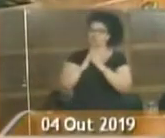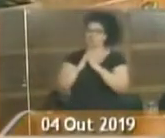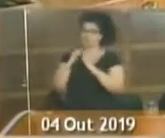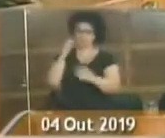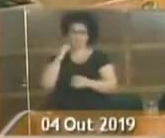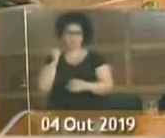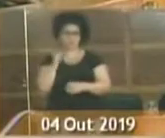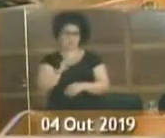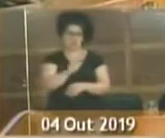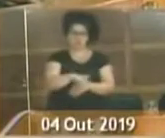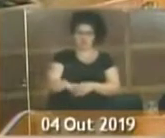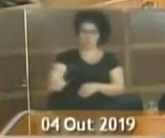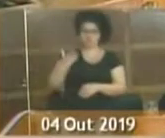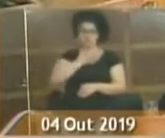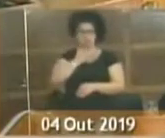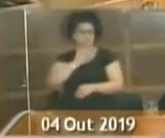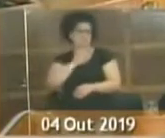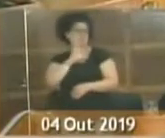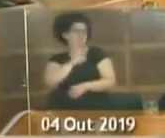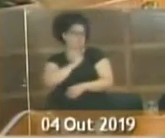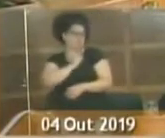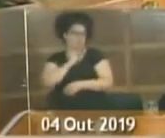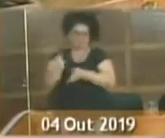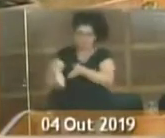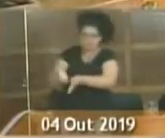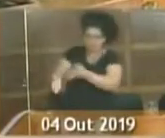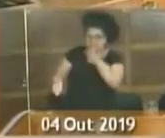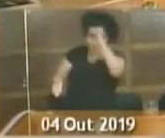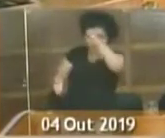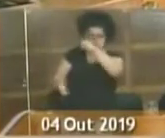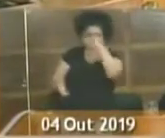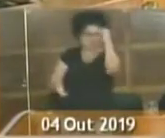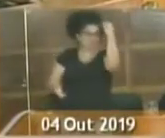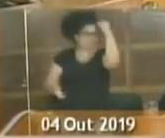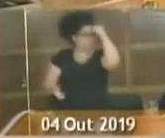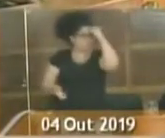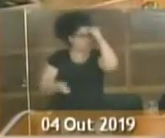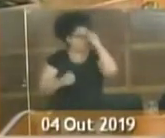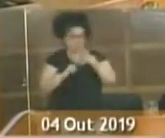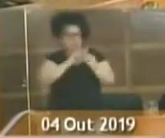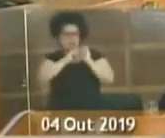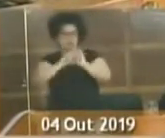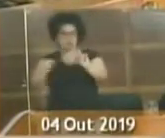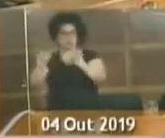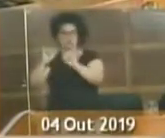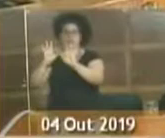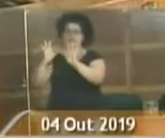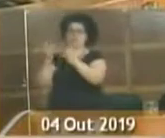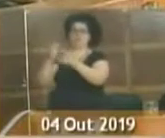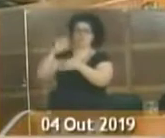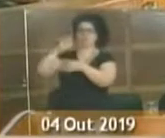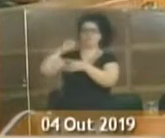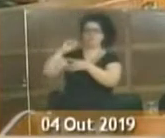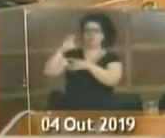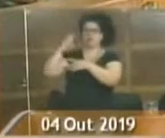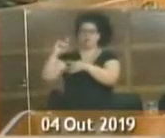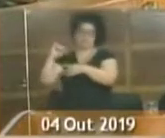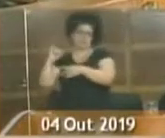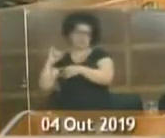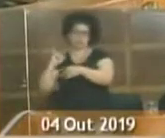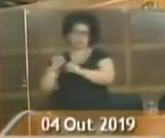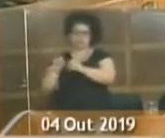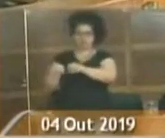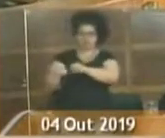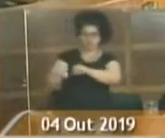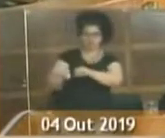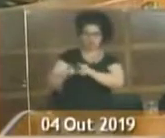ela é super amiga e amorosa, e aprende e passa para os pais. Isso é importante. Eu não vou me estender muito.